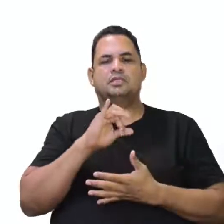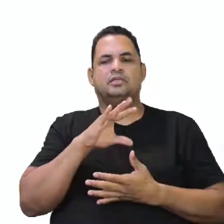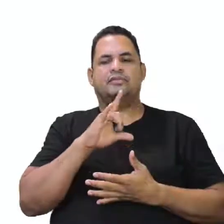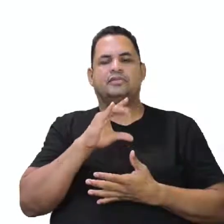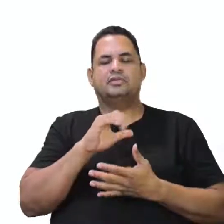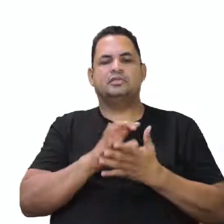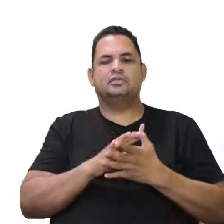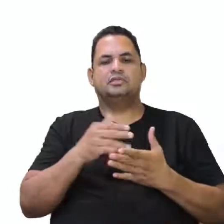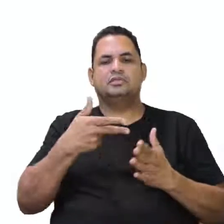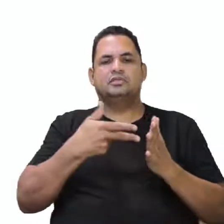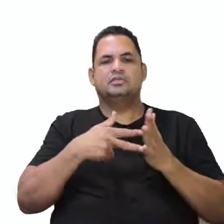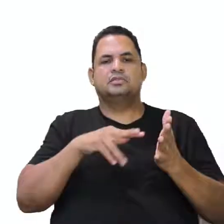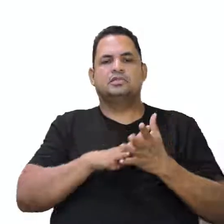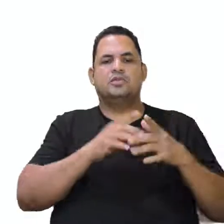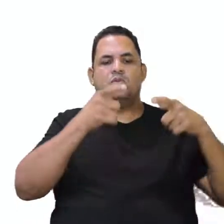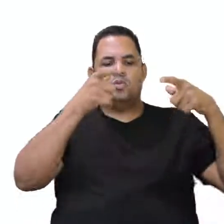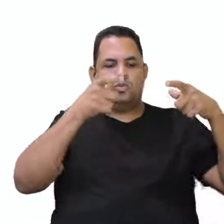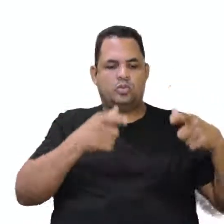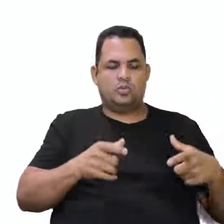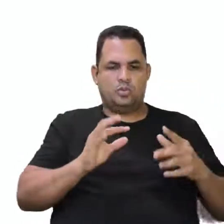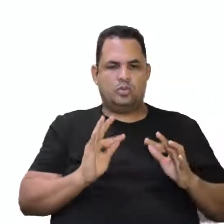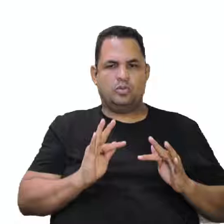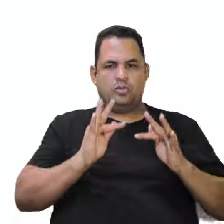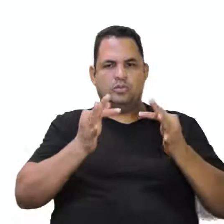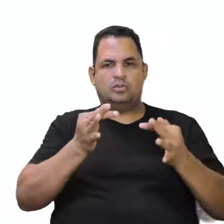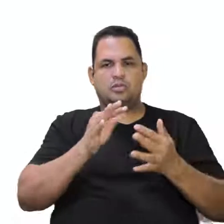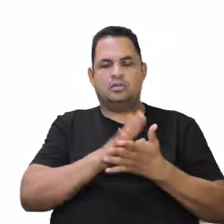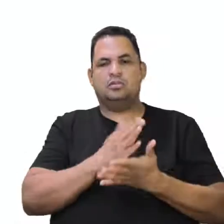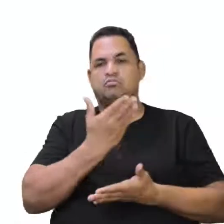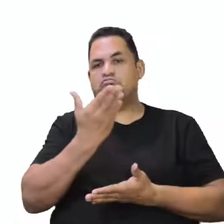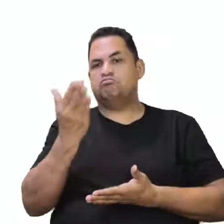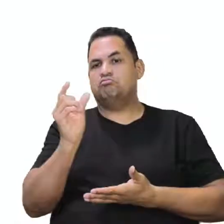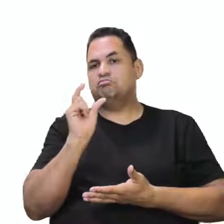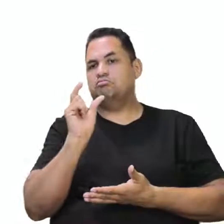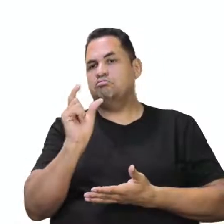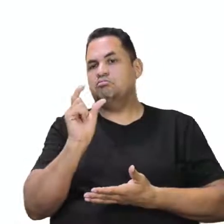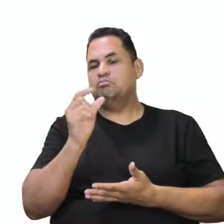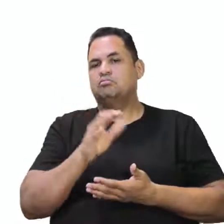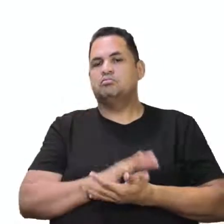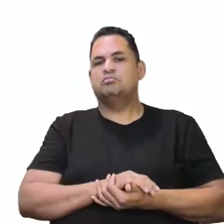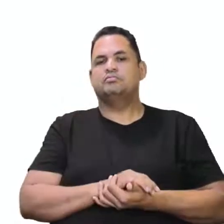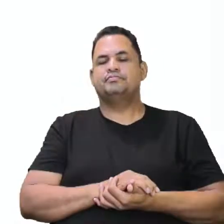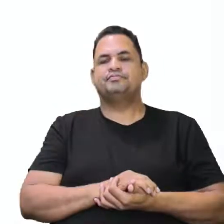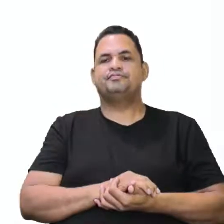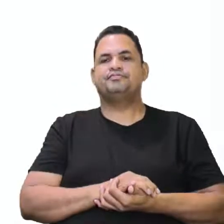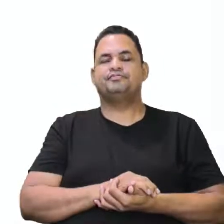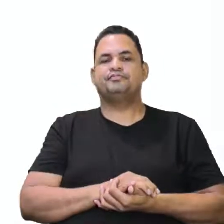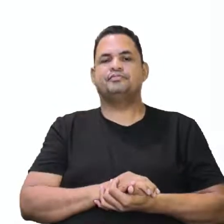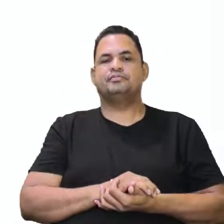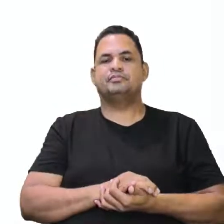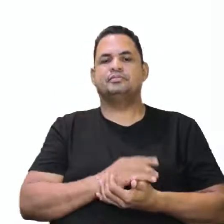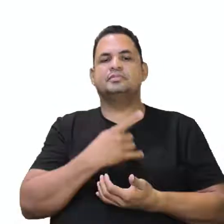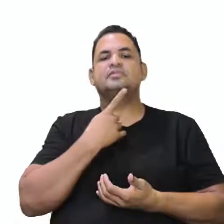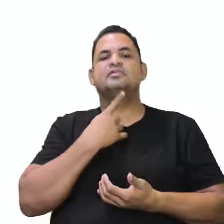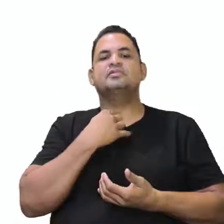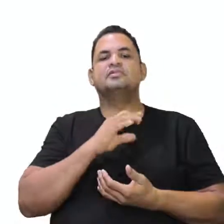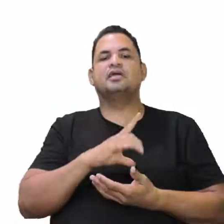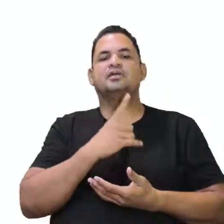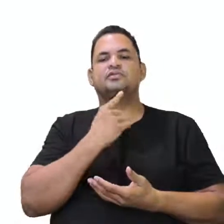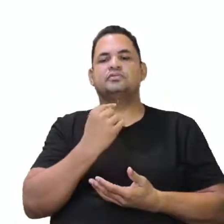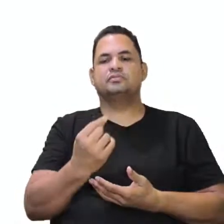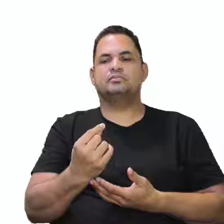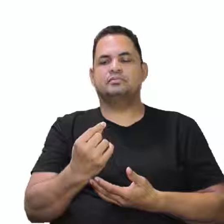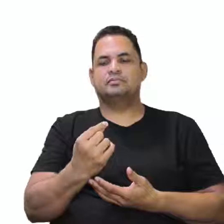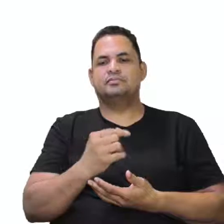tem agora sentido de lugar, você vai usar o final where. Where, que significa, eita, a voz da teacher tá sumindo.